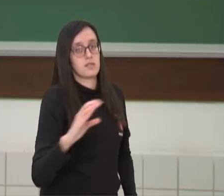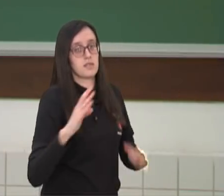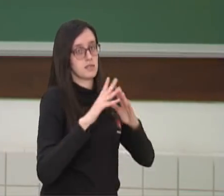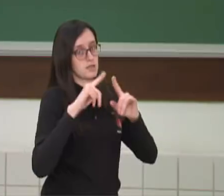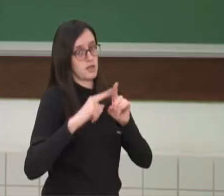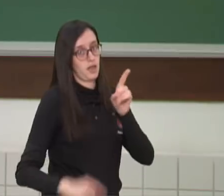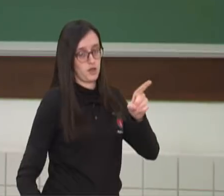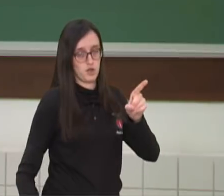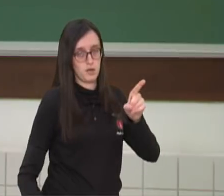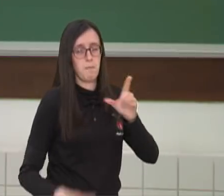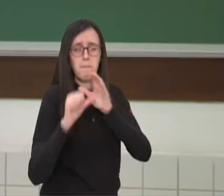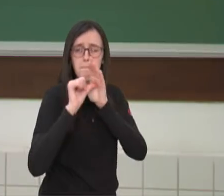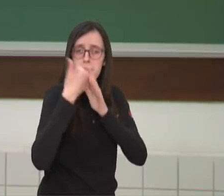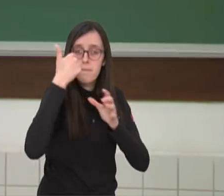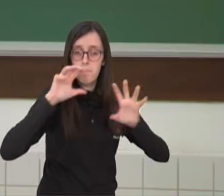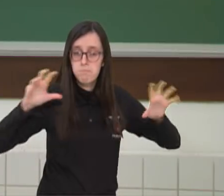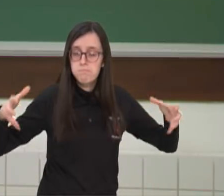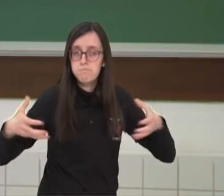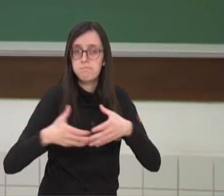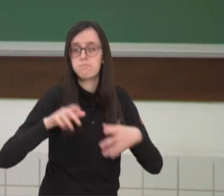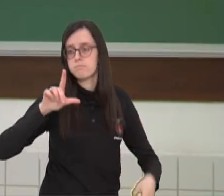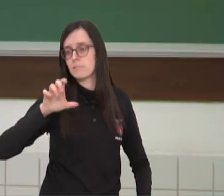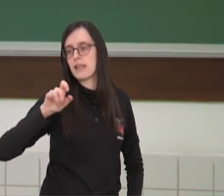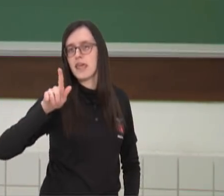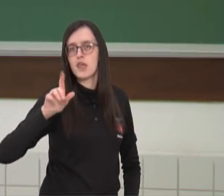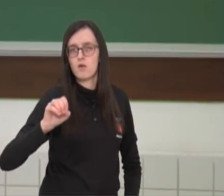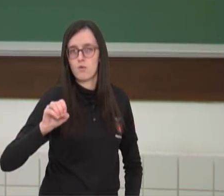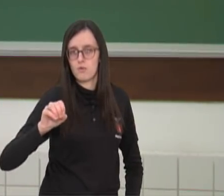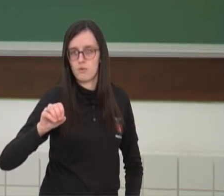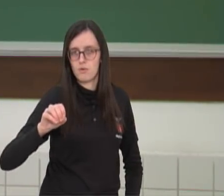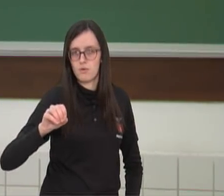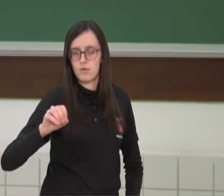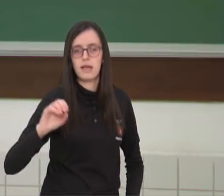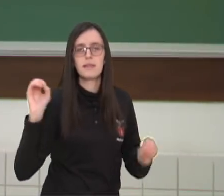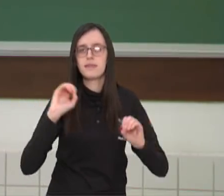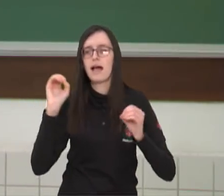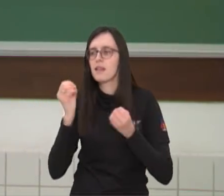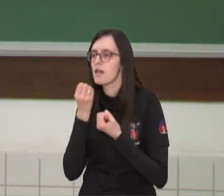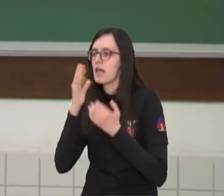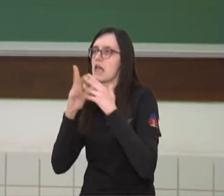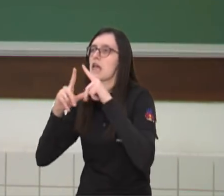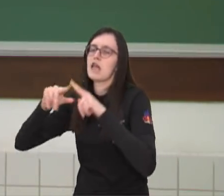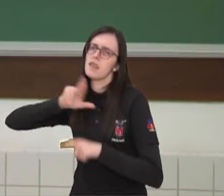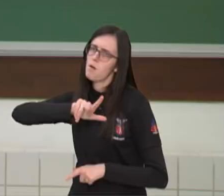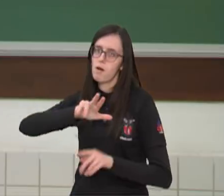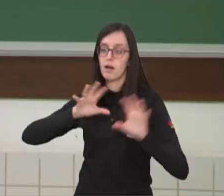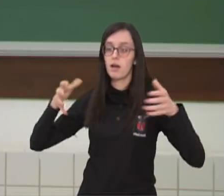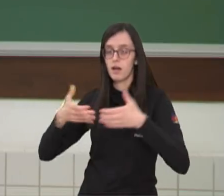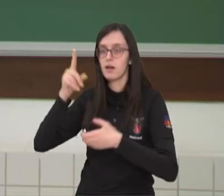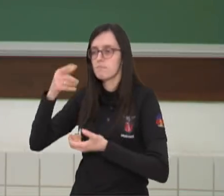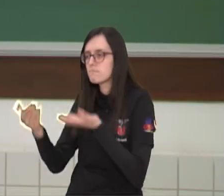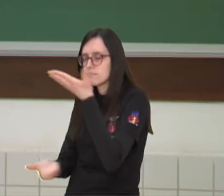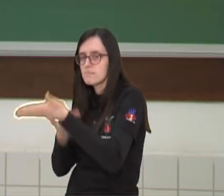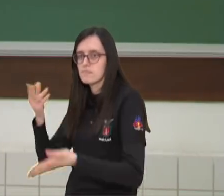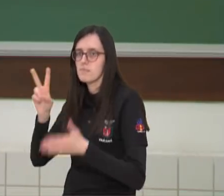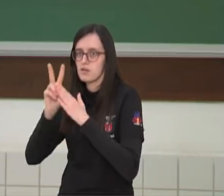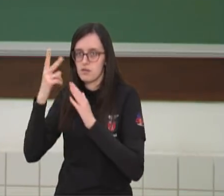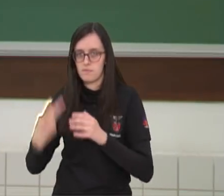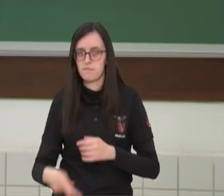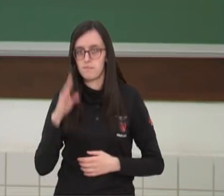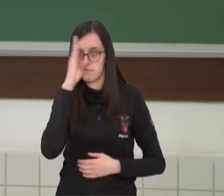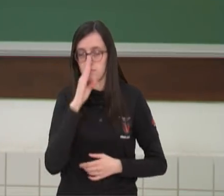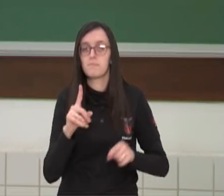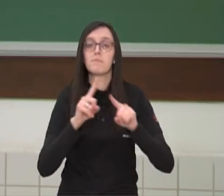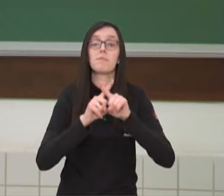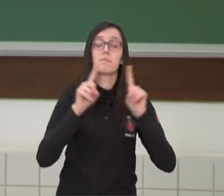Então, o primeiro órgão leigo não confessional é o SPI, então, a lidar com esses indígenas no Brasil.